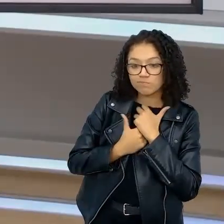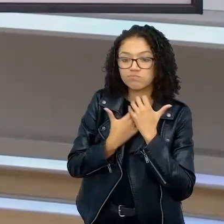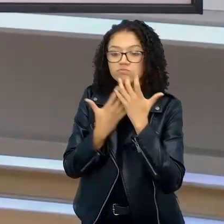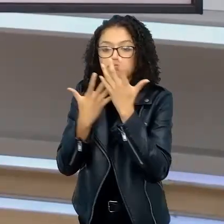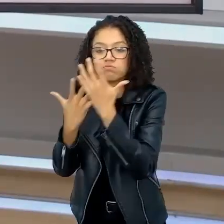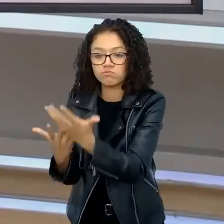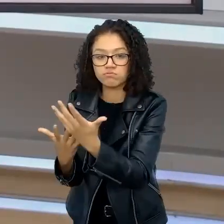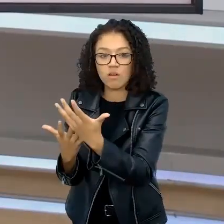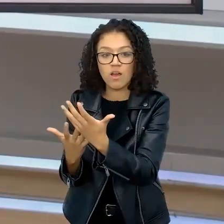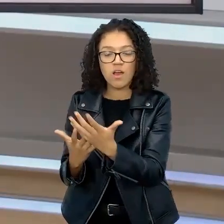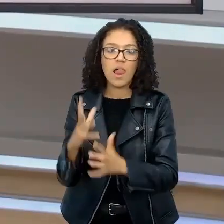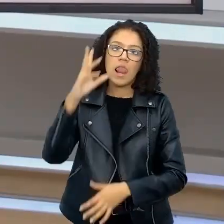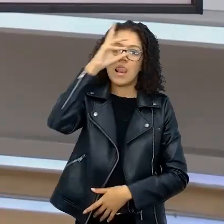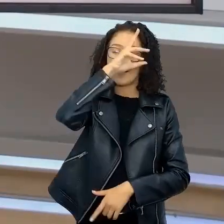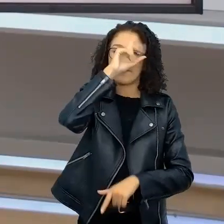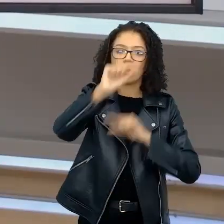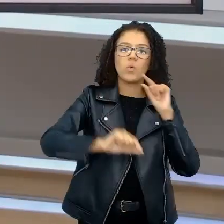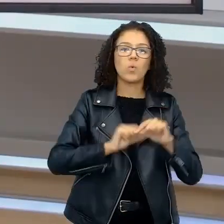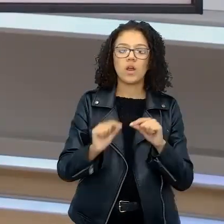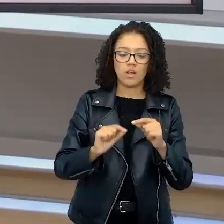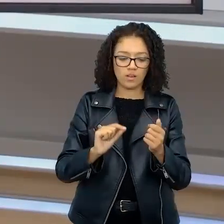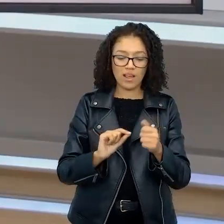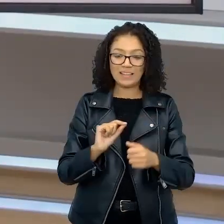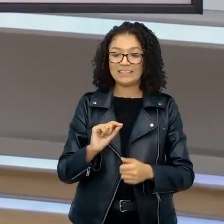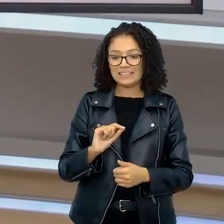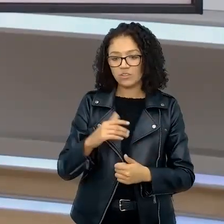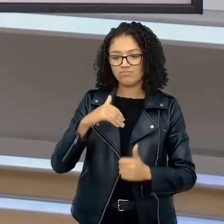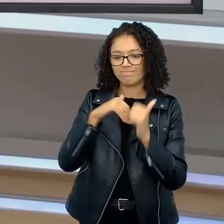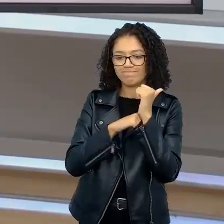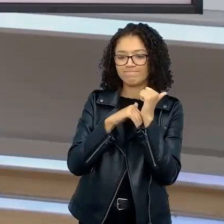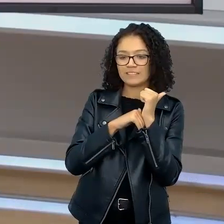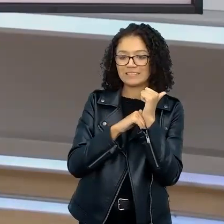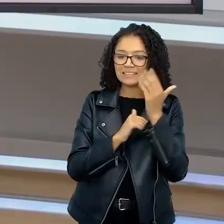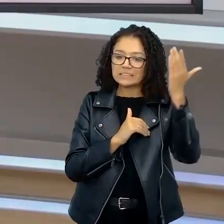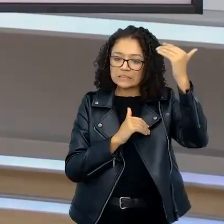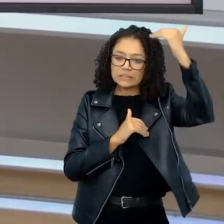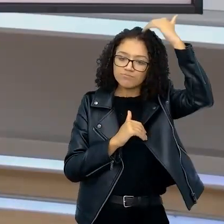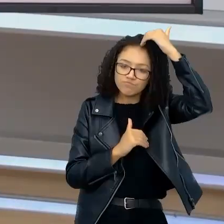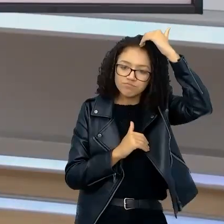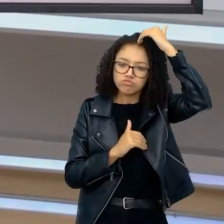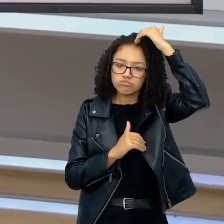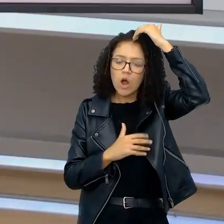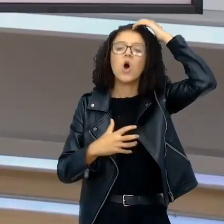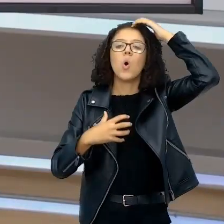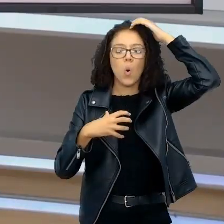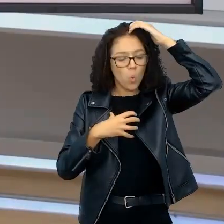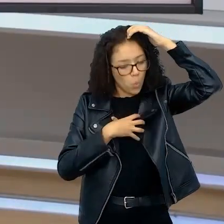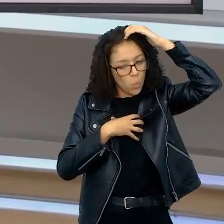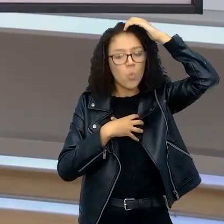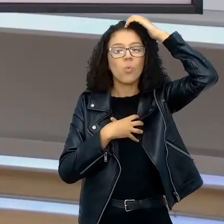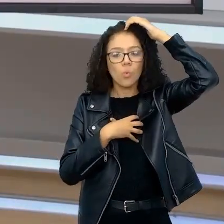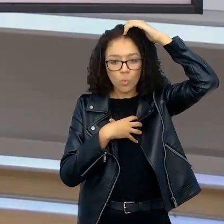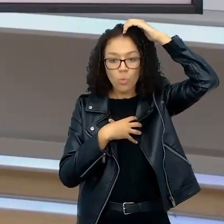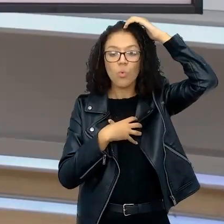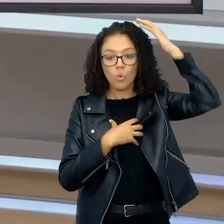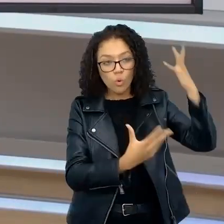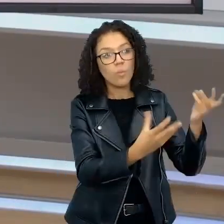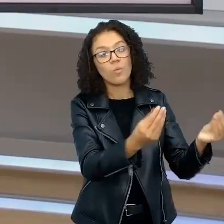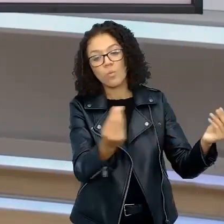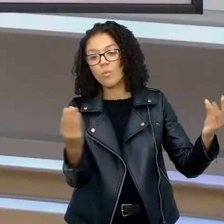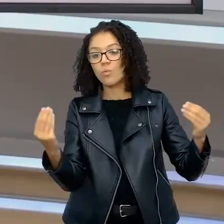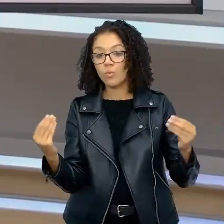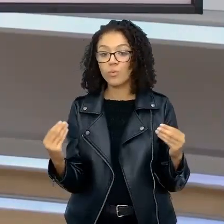carrega culpa, né? Então, a criança e adolescente se sente culpado pela violência que sofre. Ela